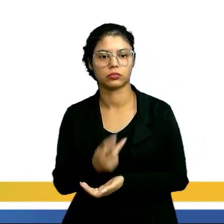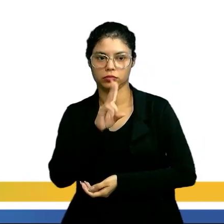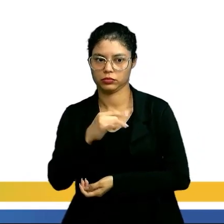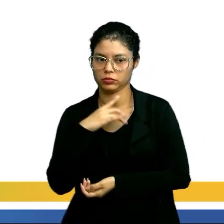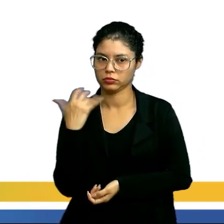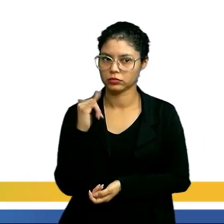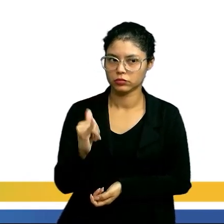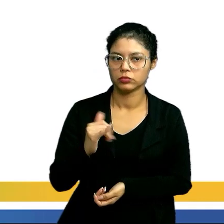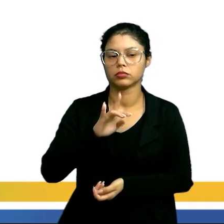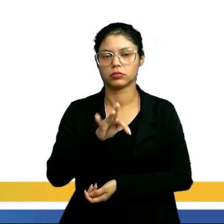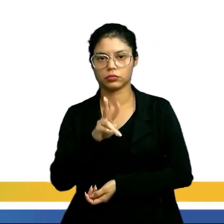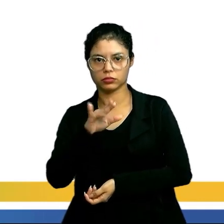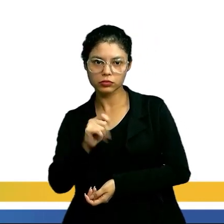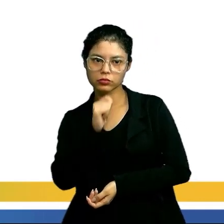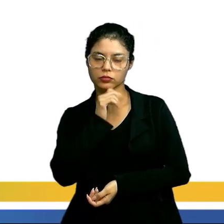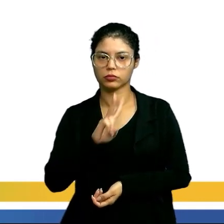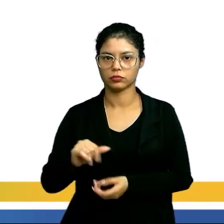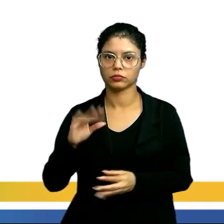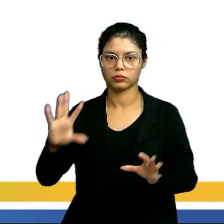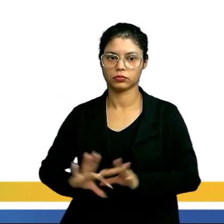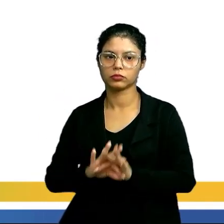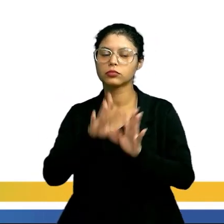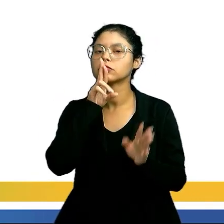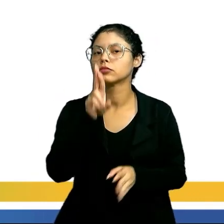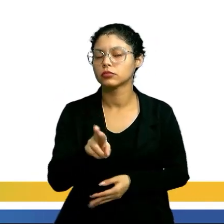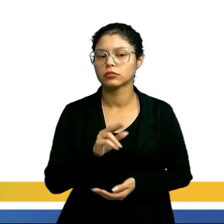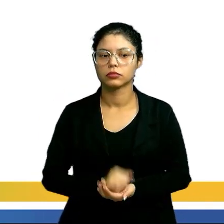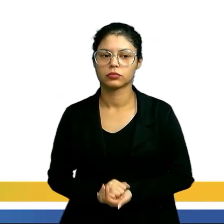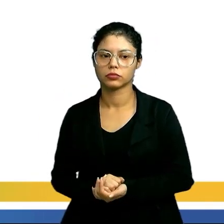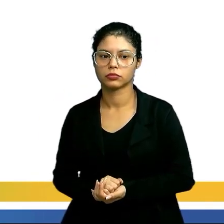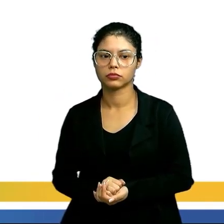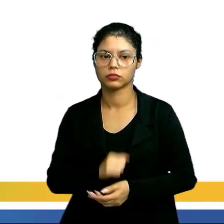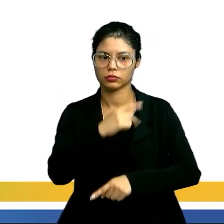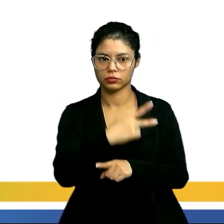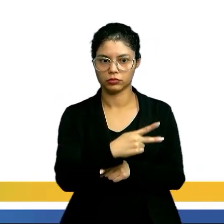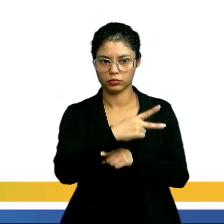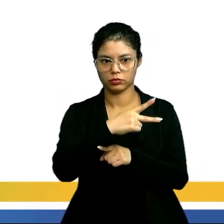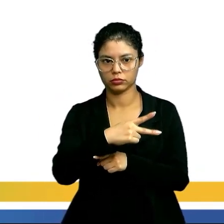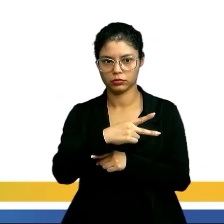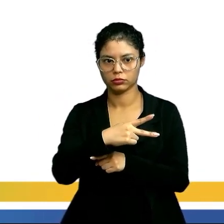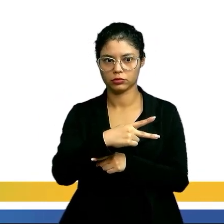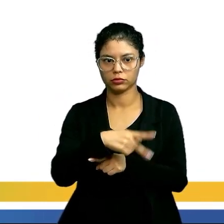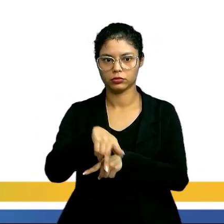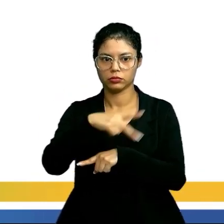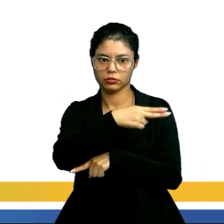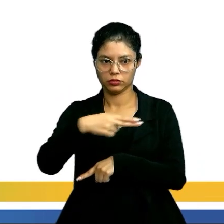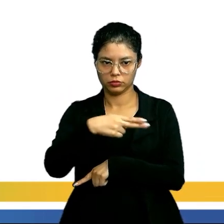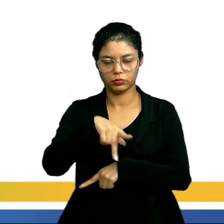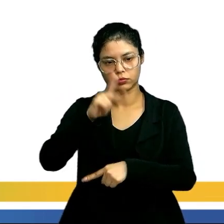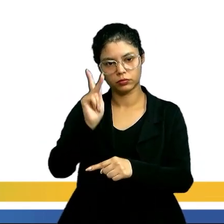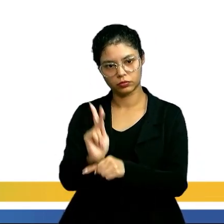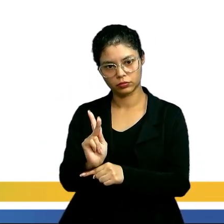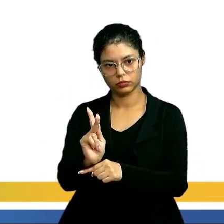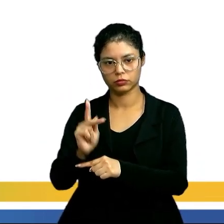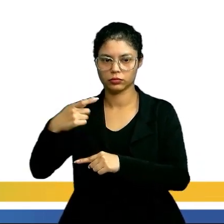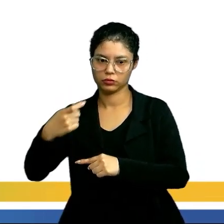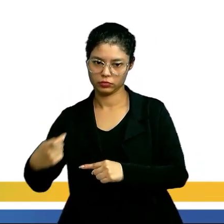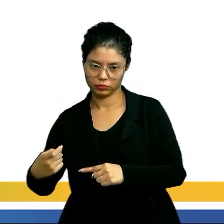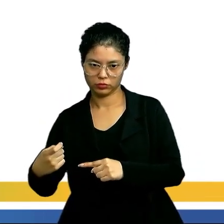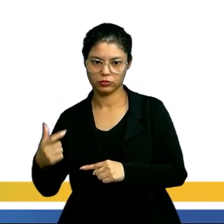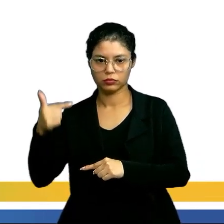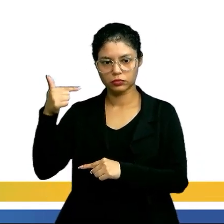ou qualquer outra forma de energia são exemplos de forças dissipativas, tais como a força de atrito, a resistência do ar,